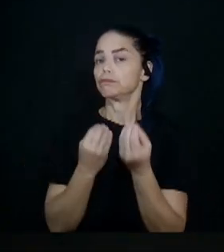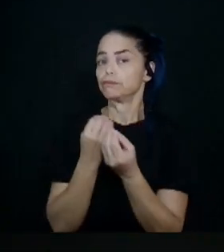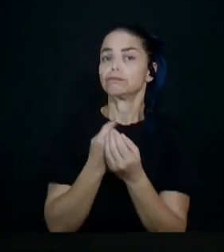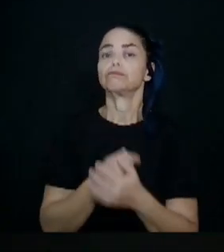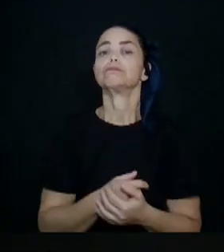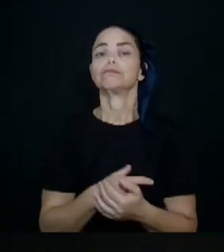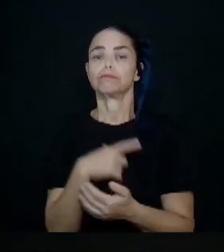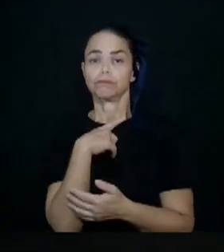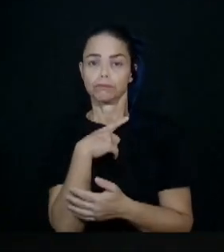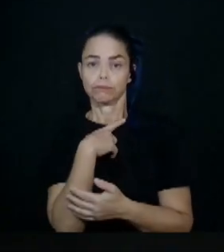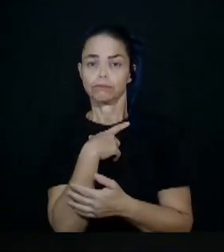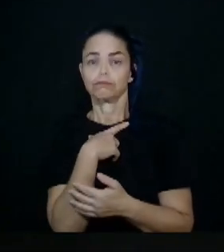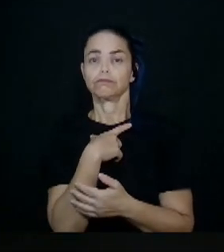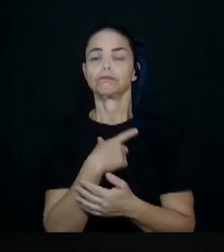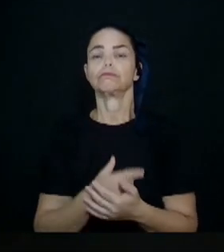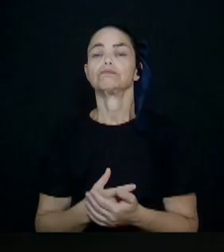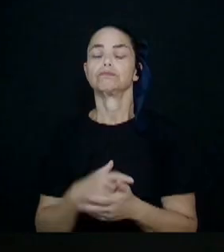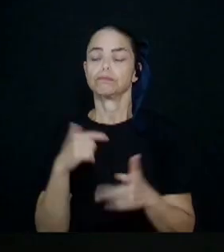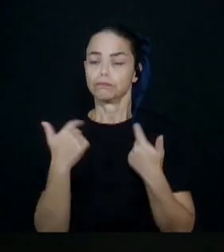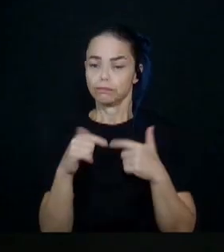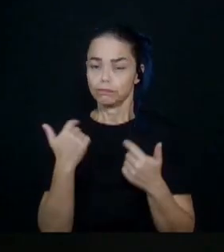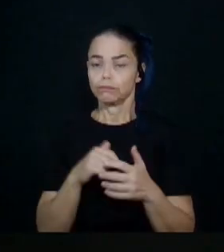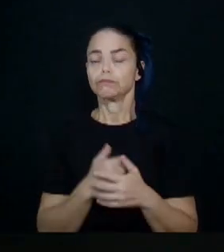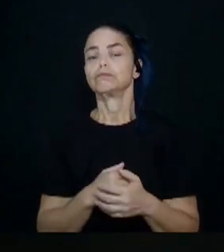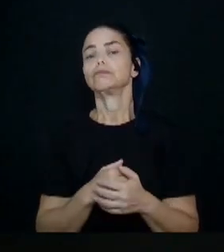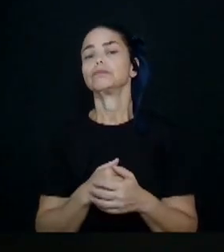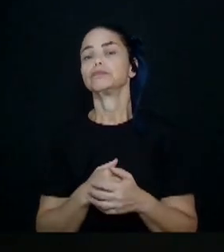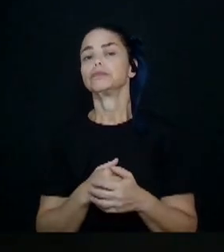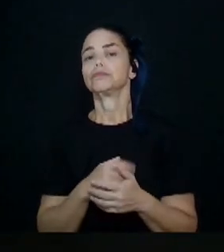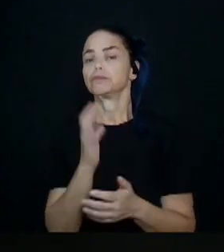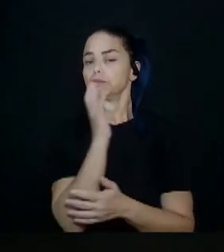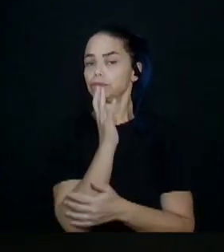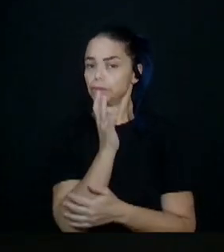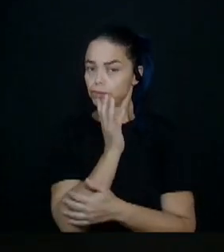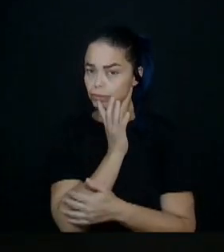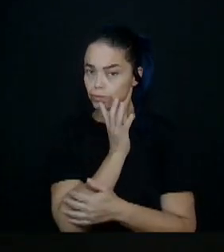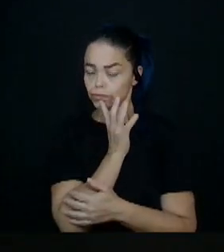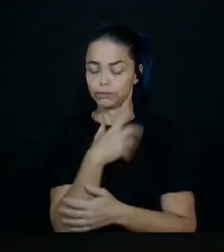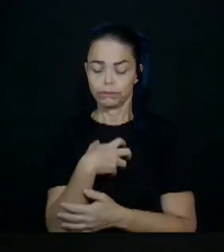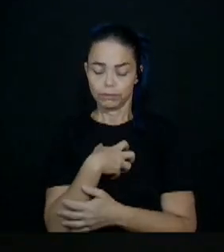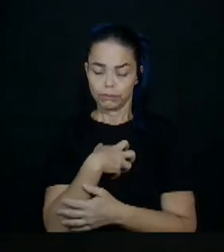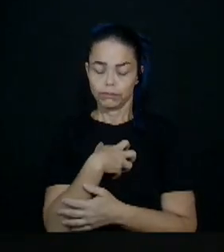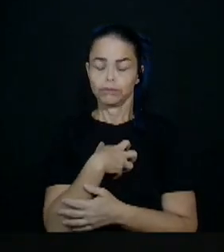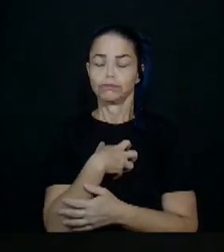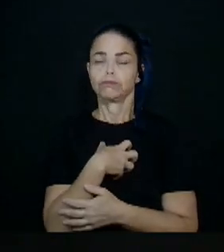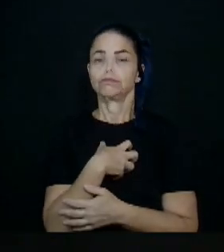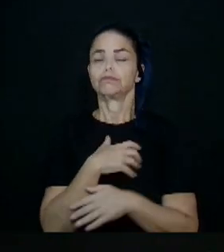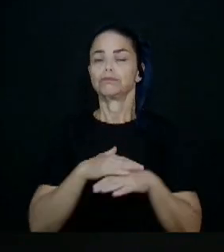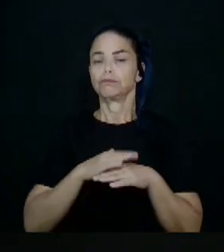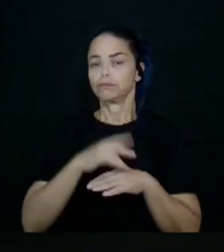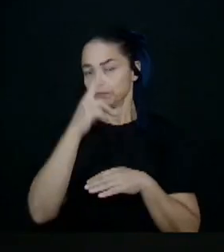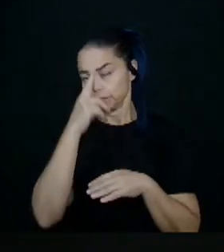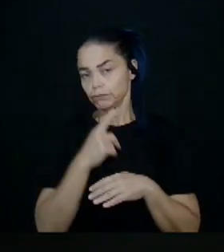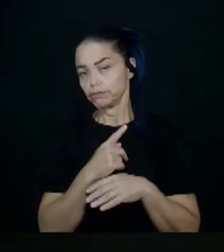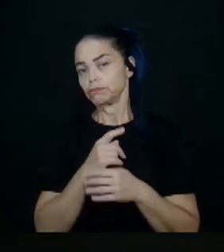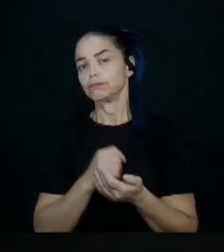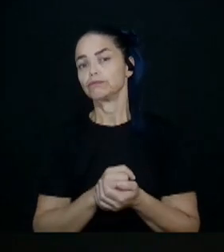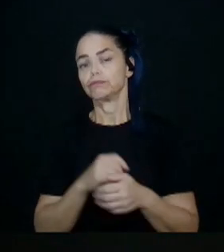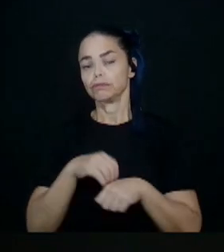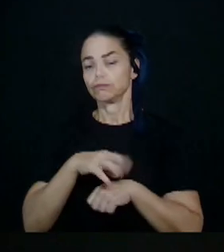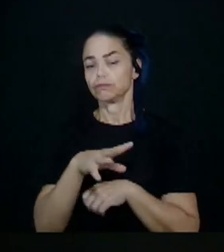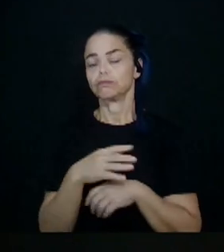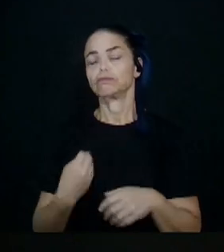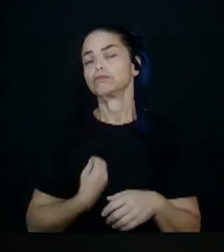devo trabalhar e conhecer as minhas emoções, ter o meu autoconhecimento para poder levar a minha vida de forma